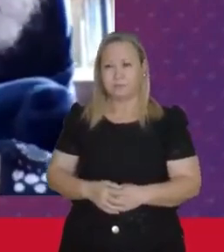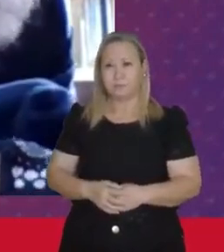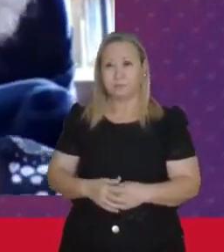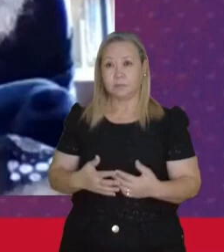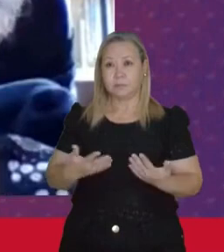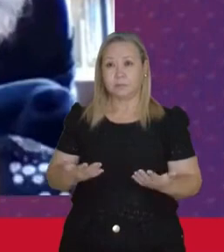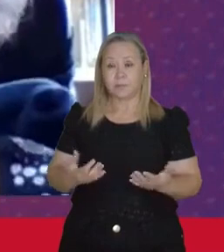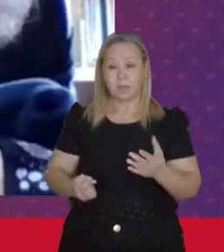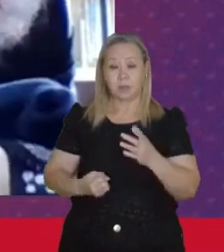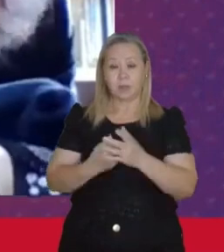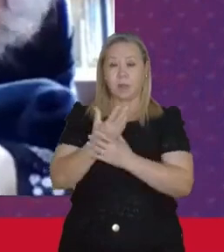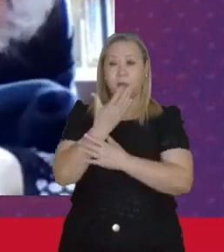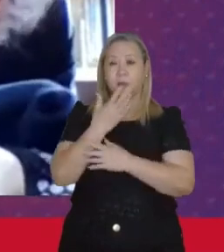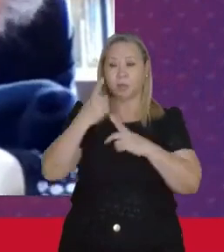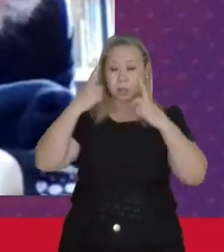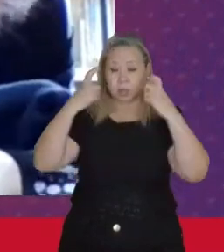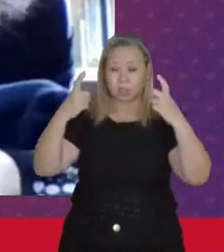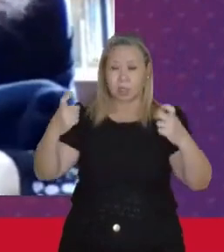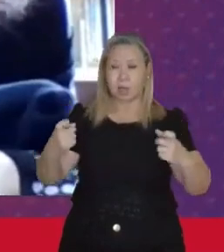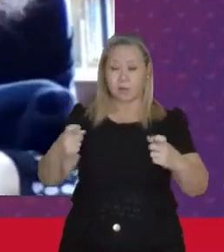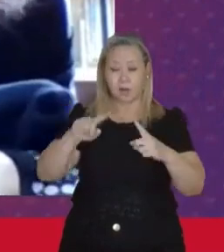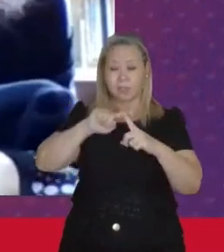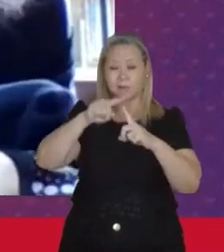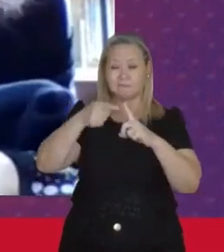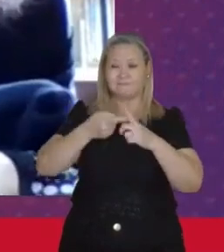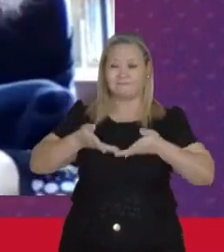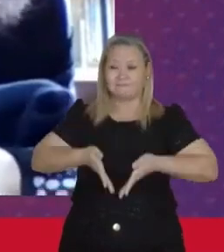E surge a violência obstétrica.